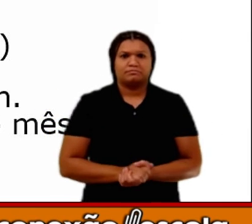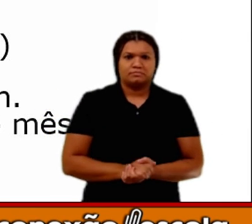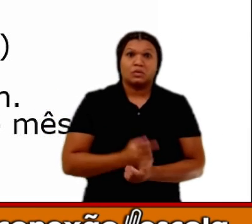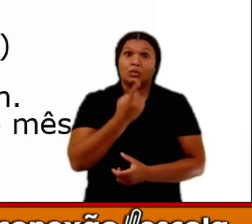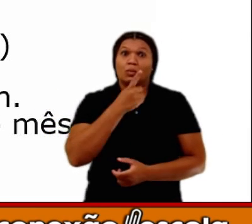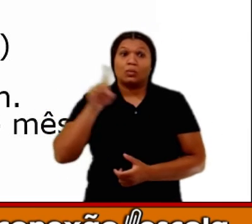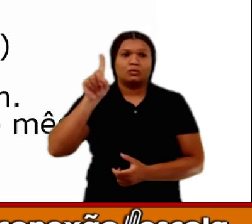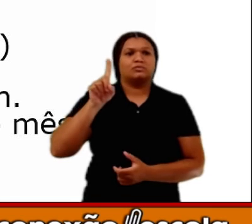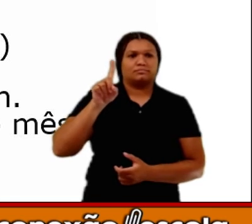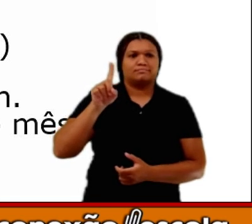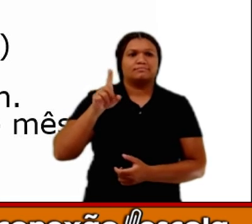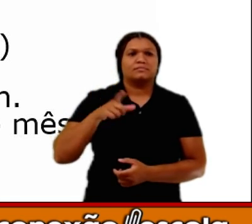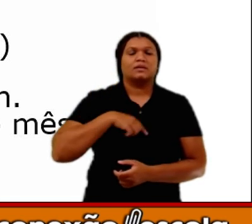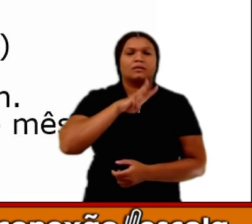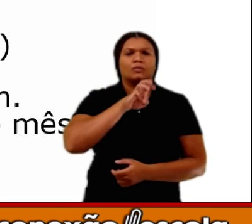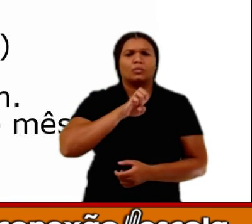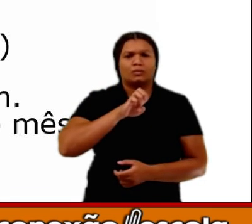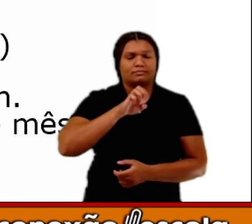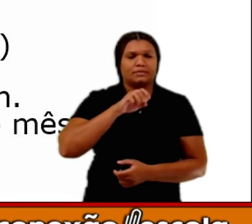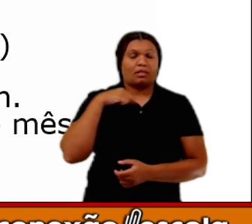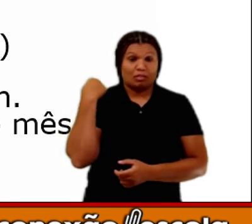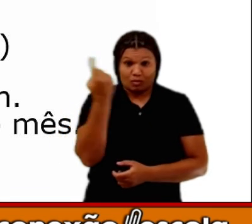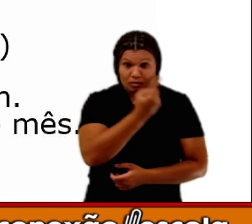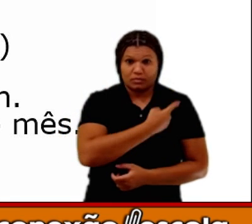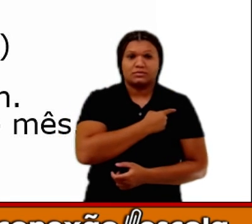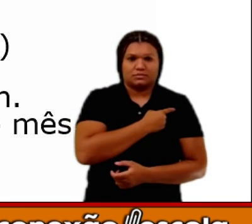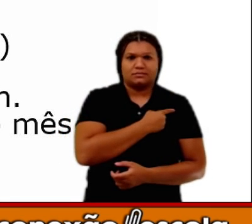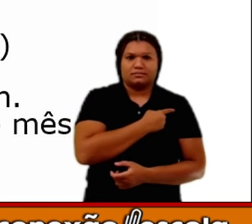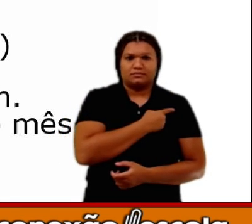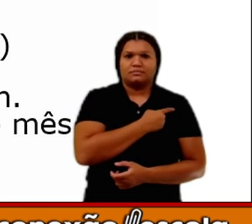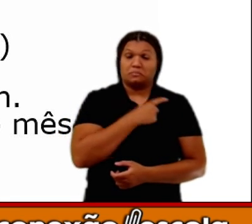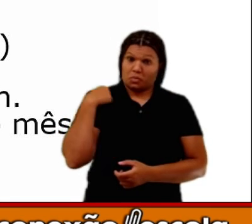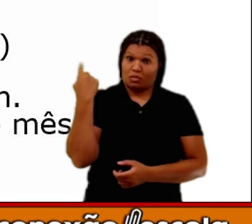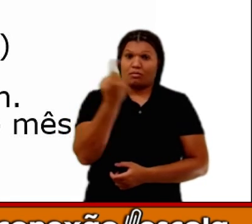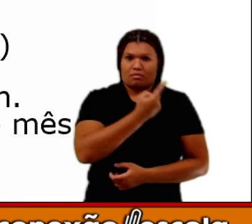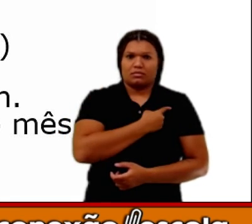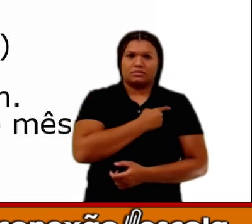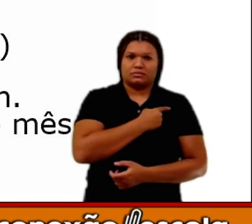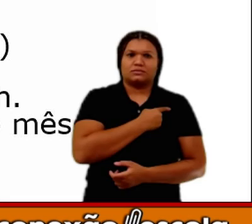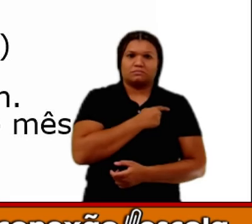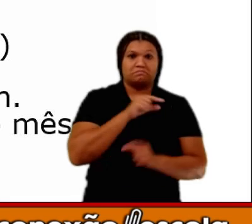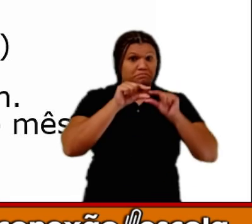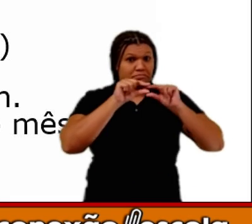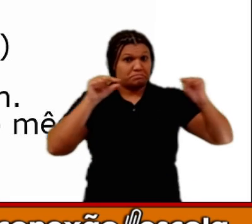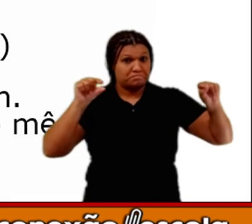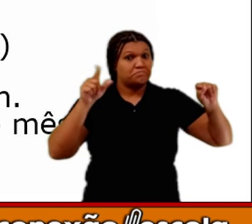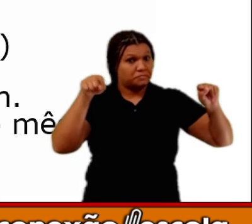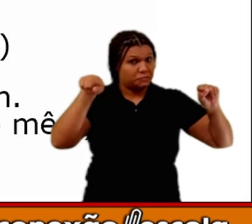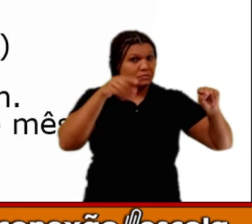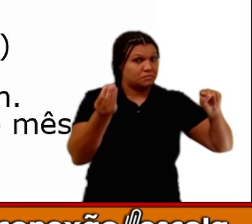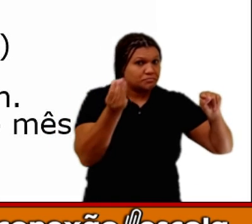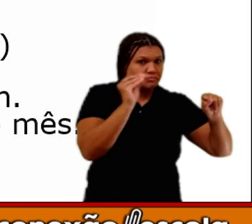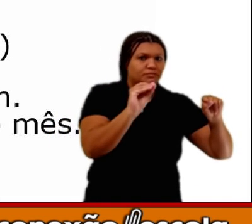nós Wii em english next move nós alguma coisa né Vamos